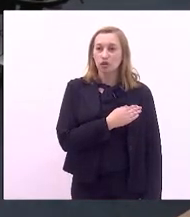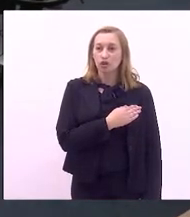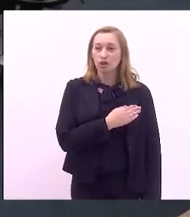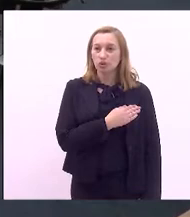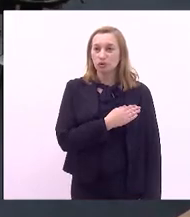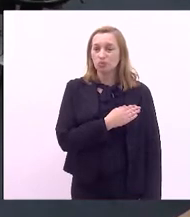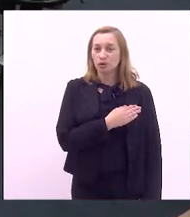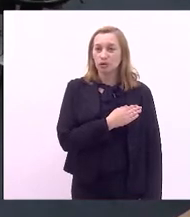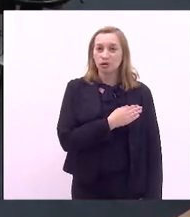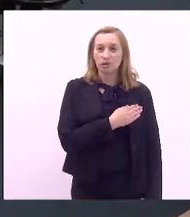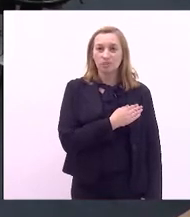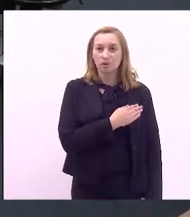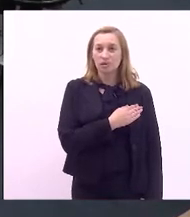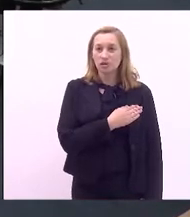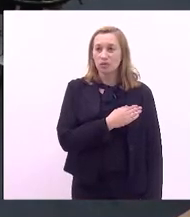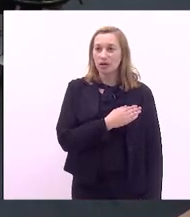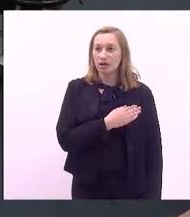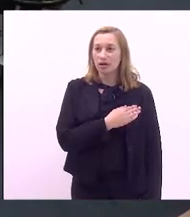se